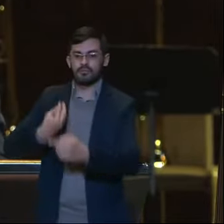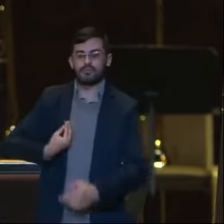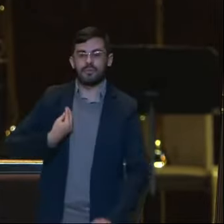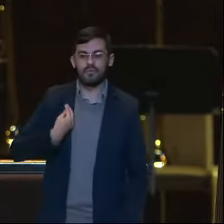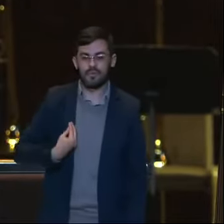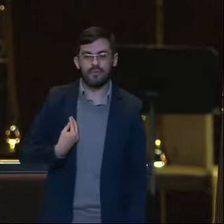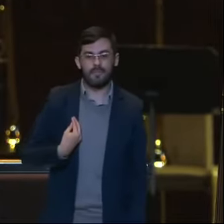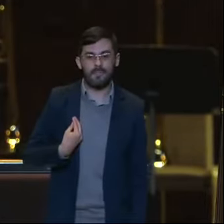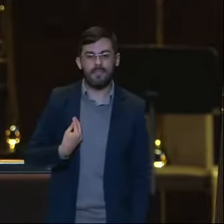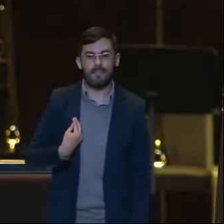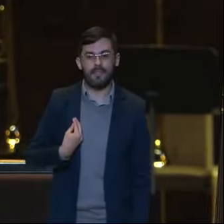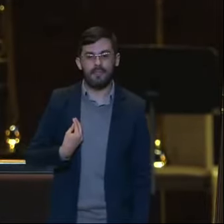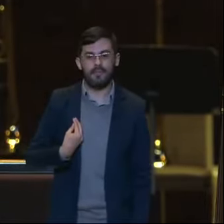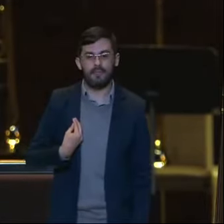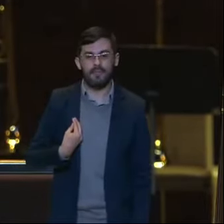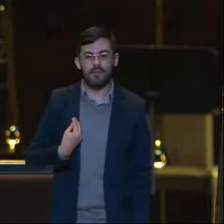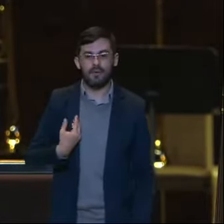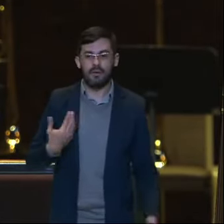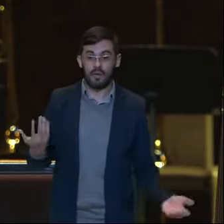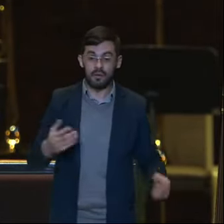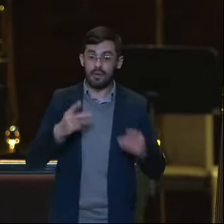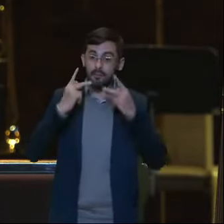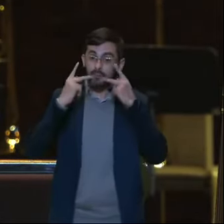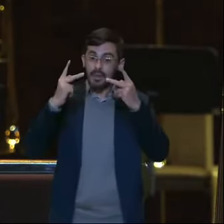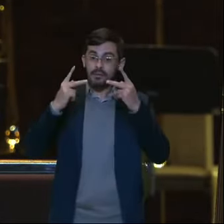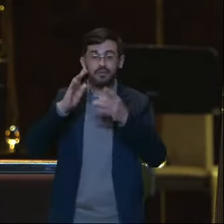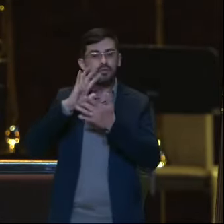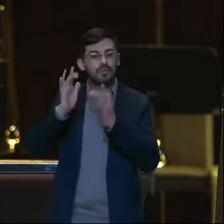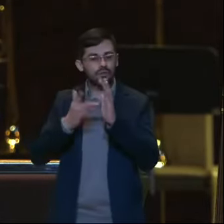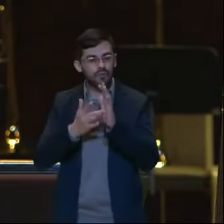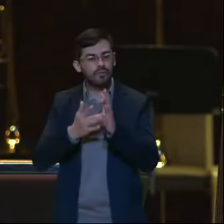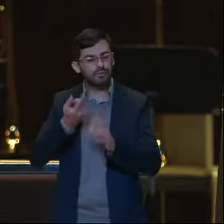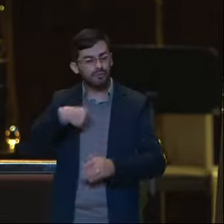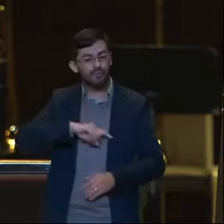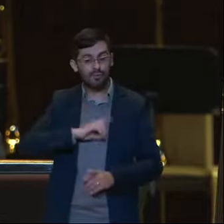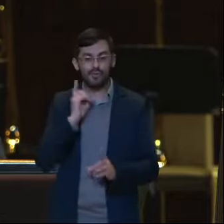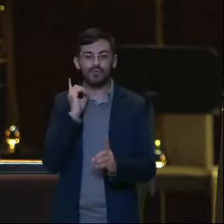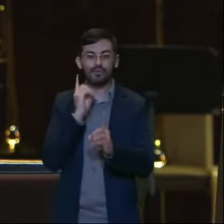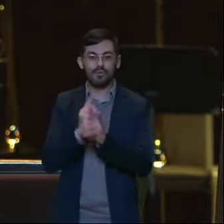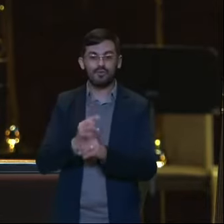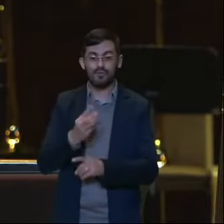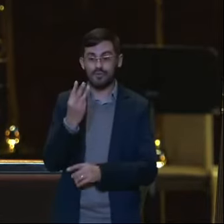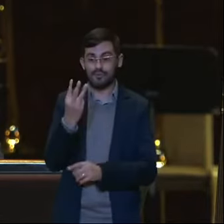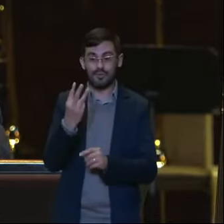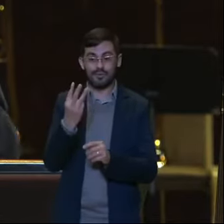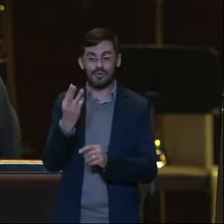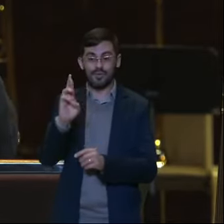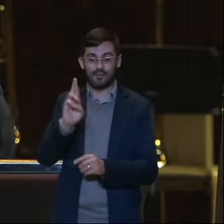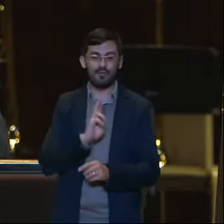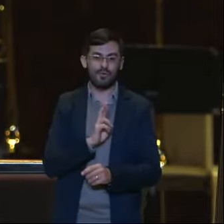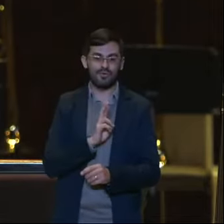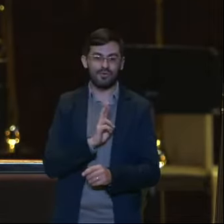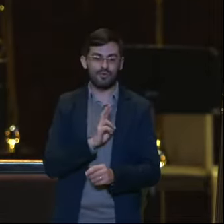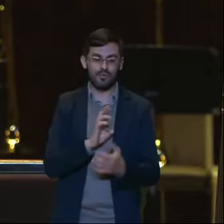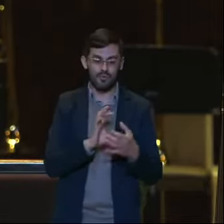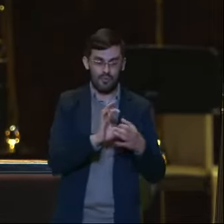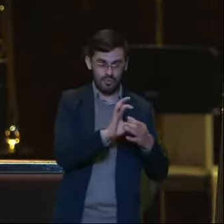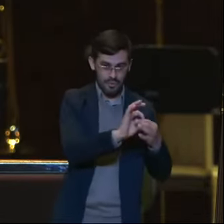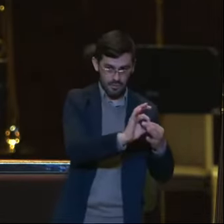vida. Nesse sermão de Jesus, nós vimos a resposta para esses 3 clamores da sociedade: